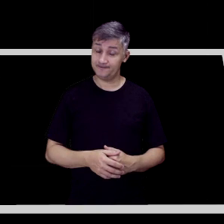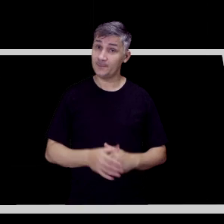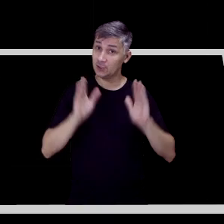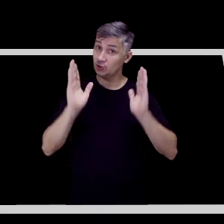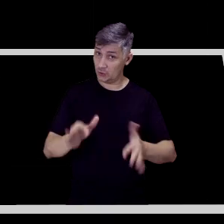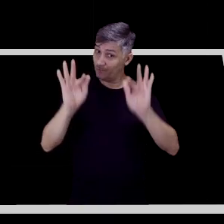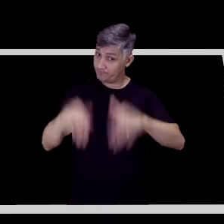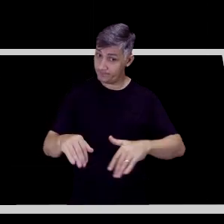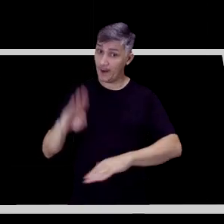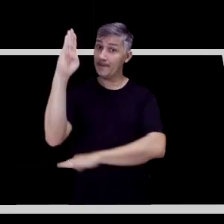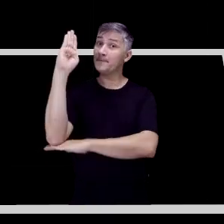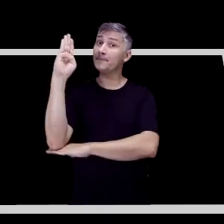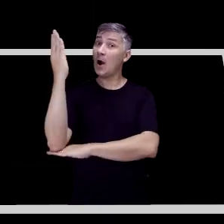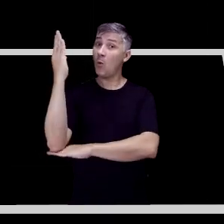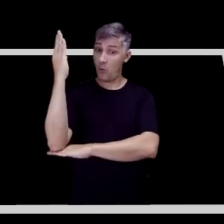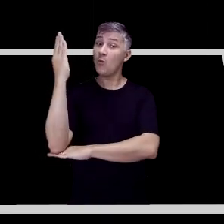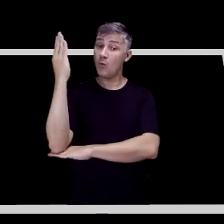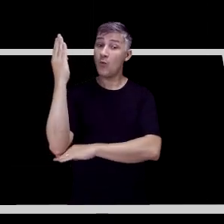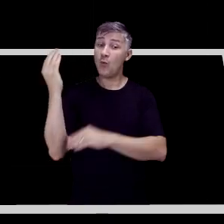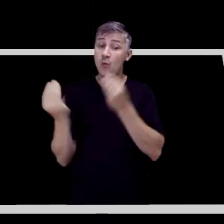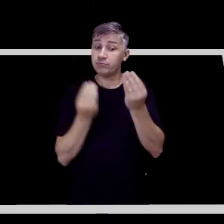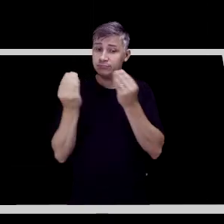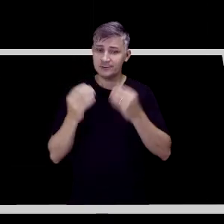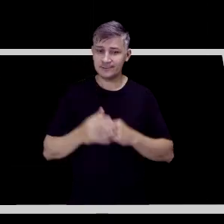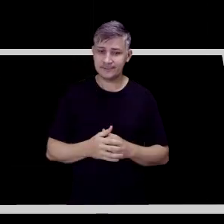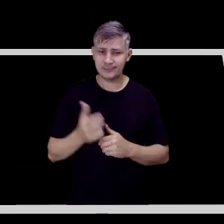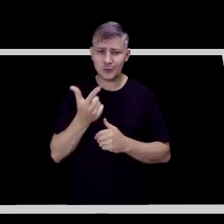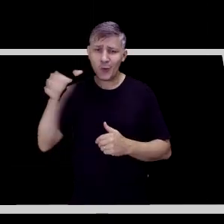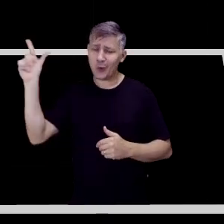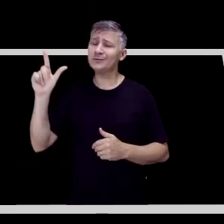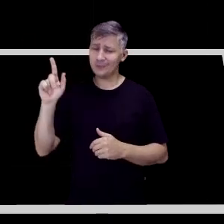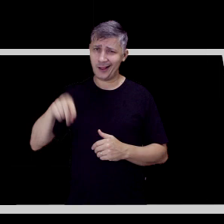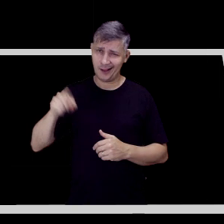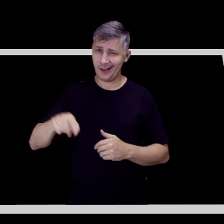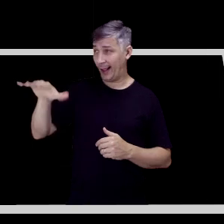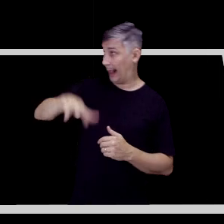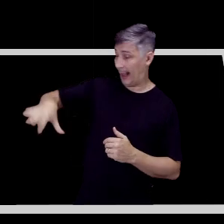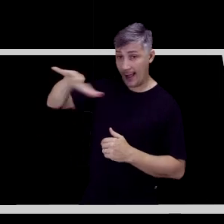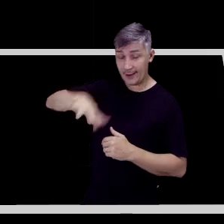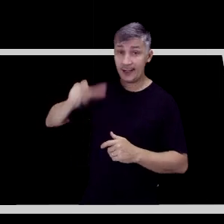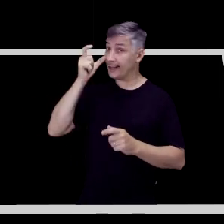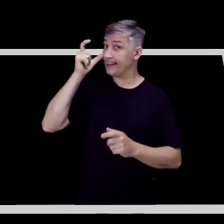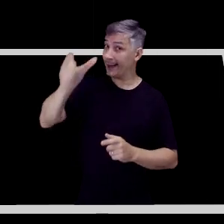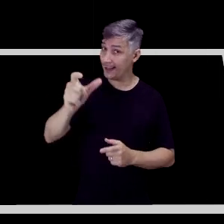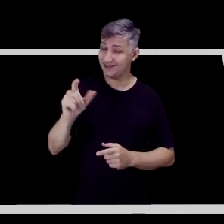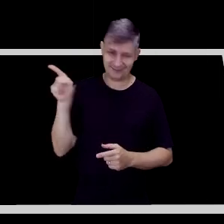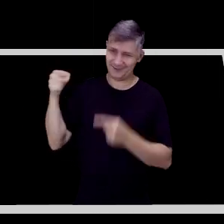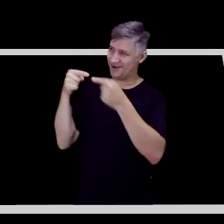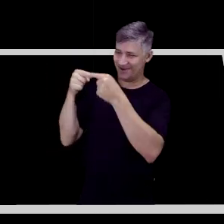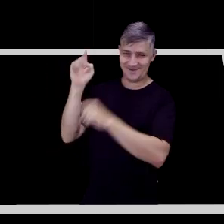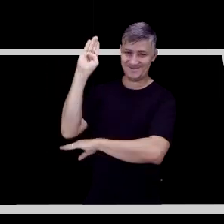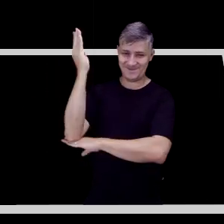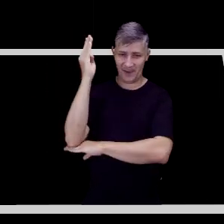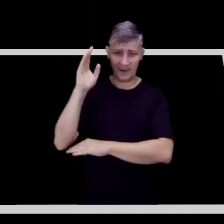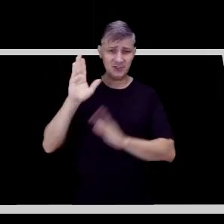Bom, e aí chegamos então na madeira, que talvez seja assim a área de interesse que mais